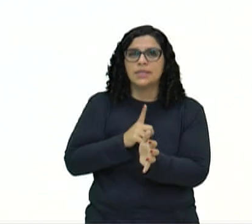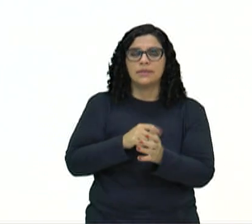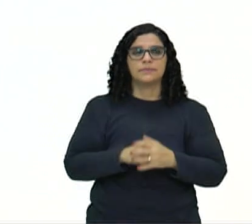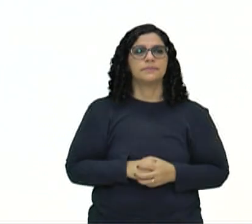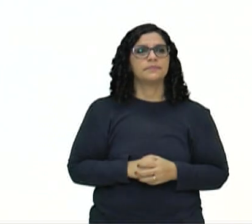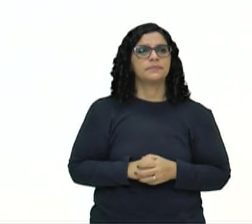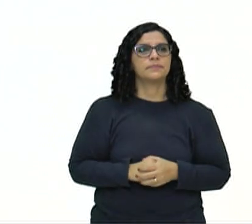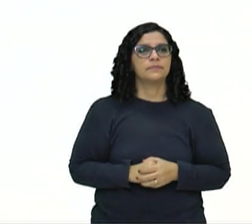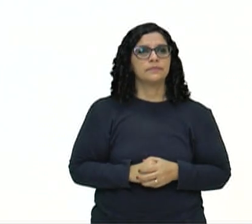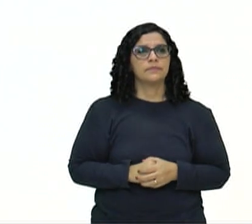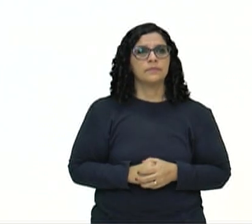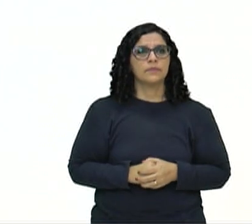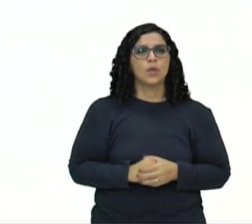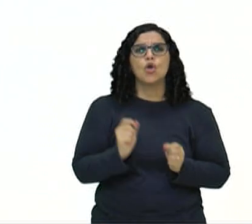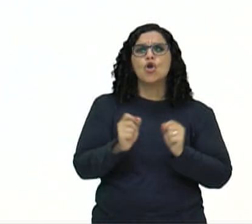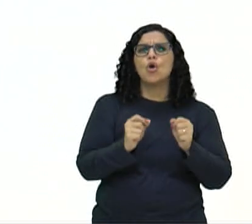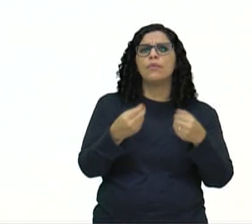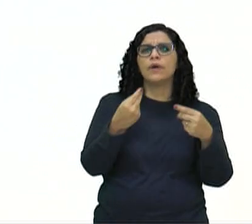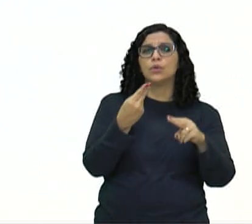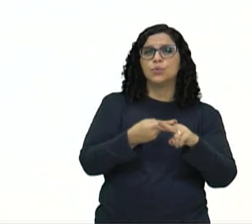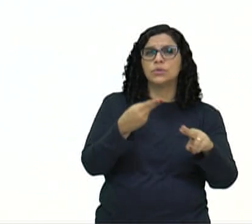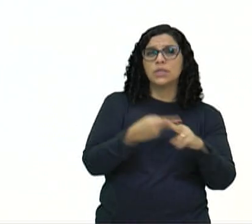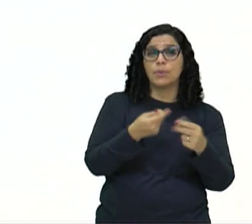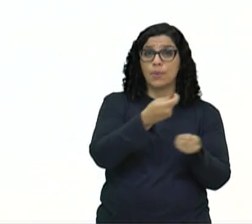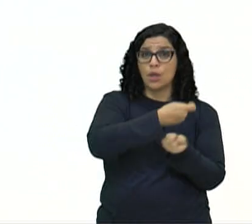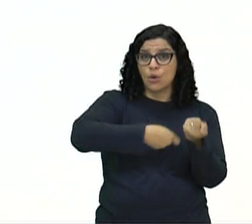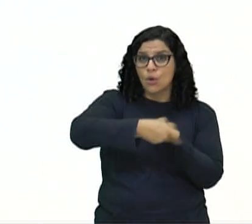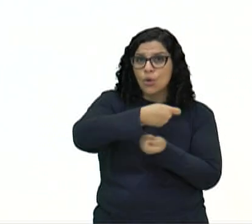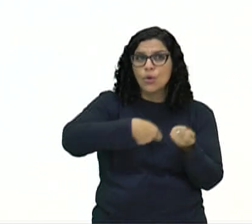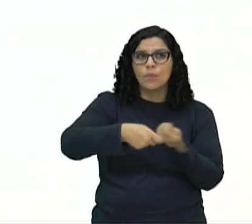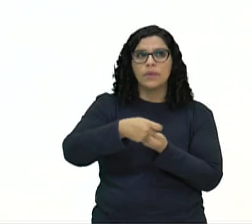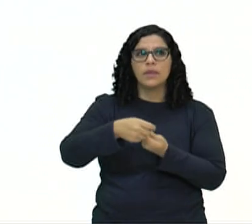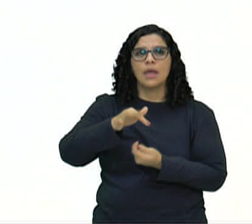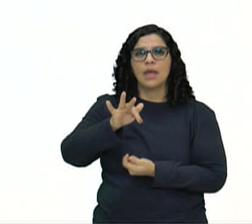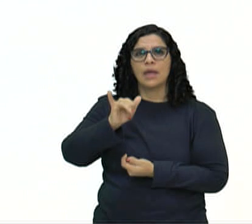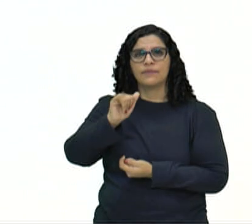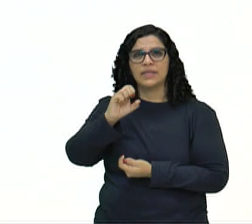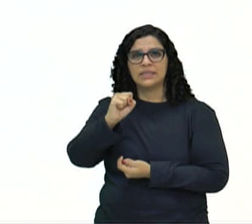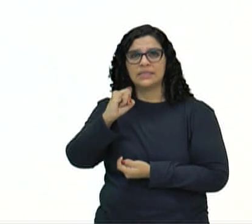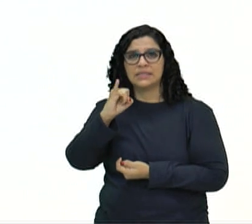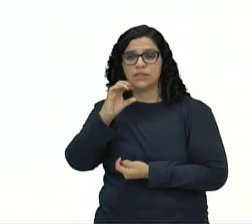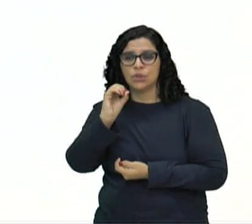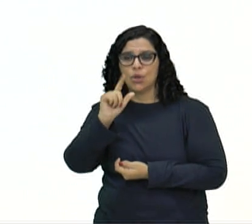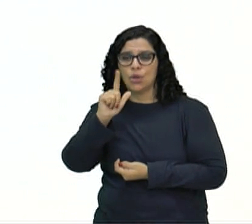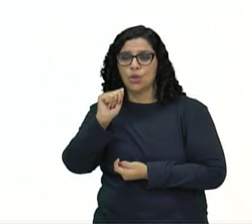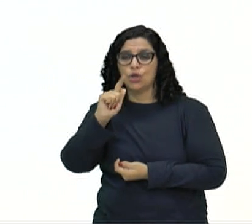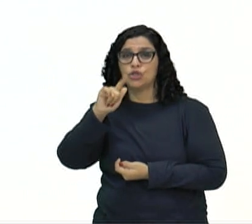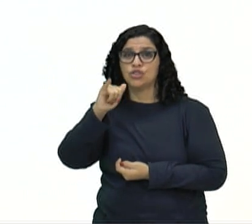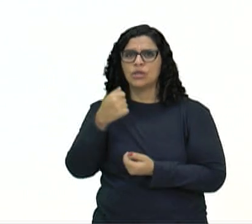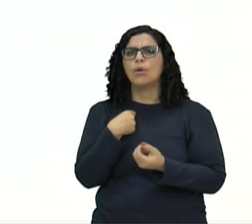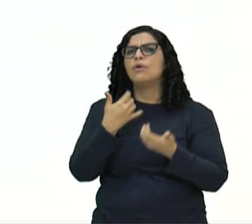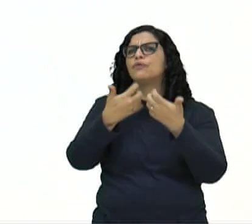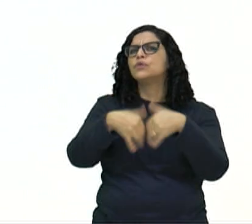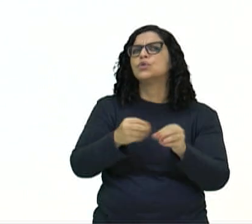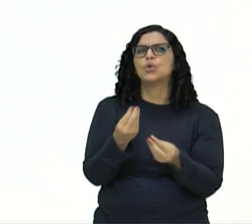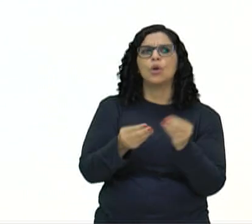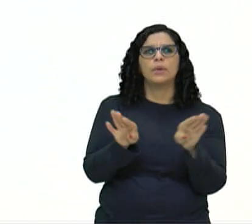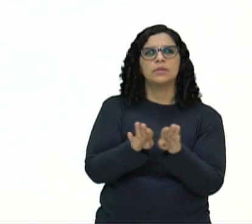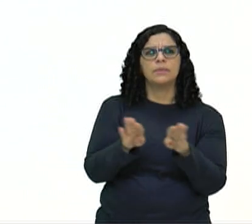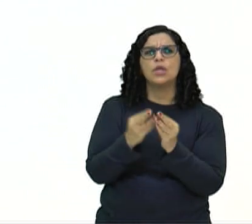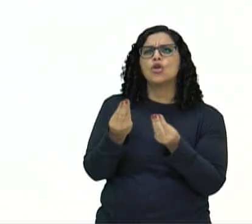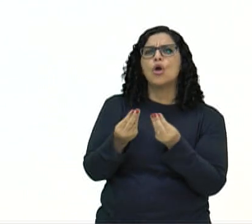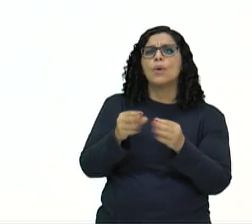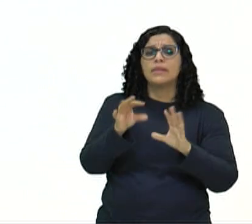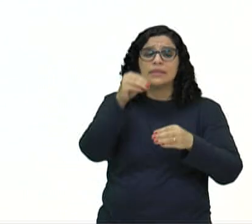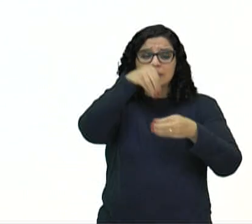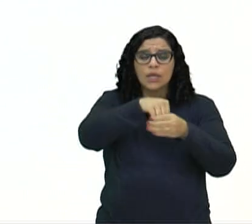grupos de pteridófita. Aplicações econômicas dela, fisiologia, como ela funciona por dentro. Organologia, que